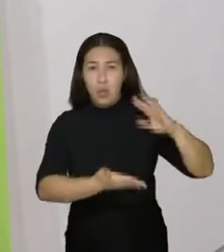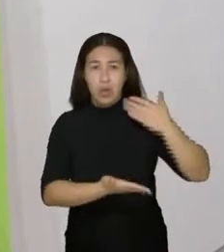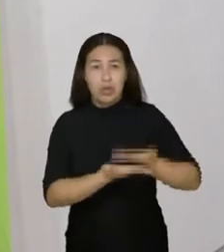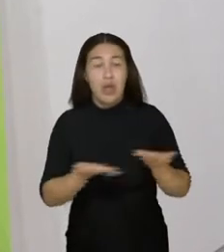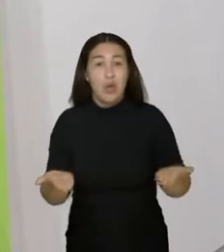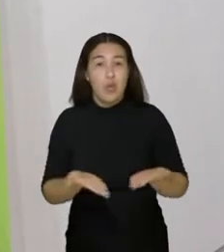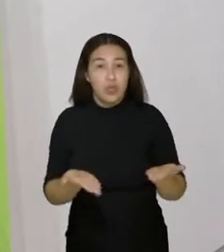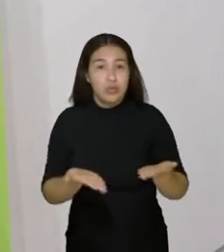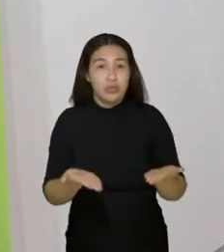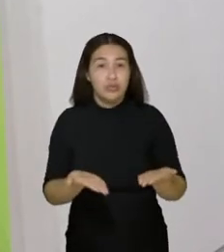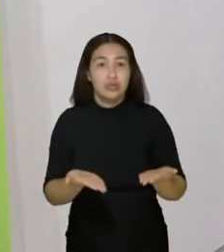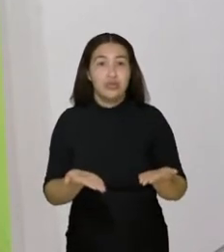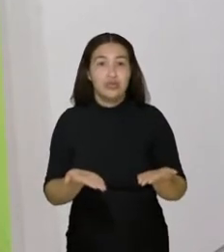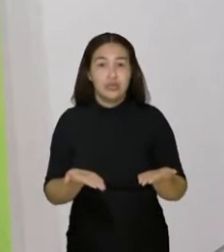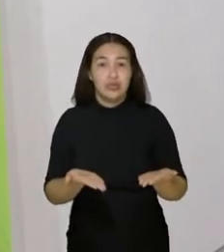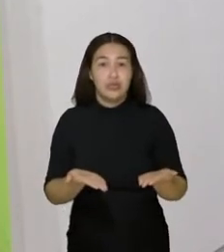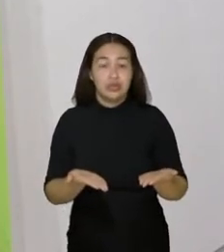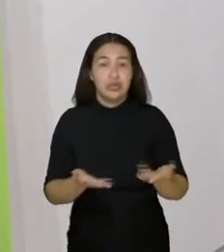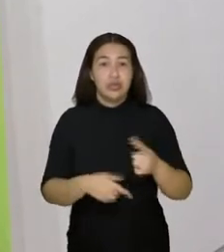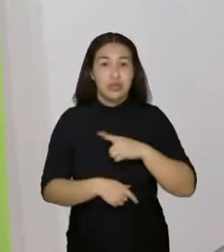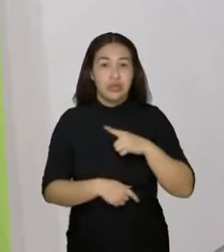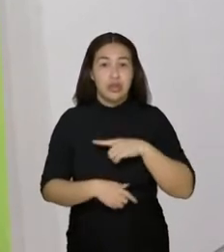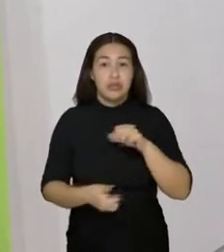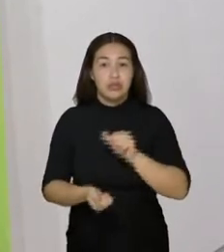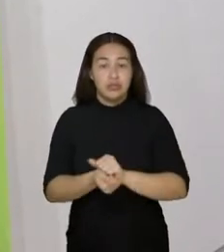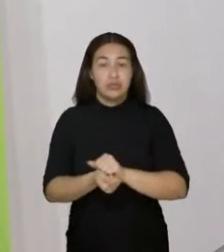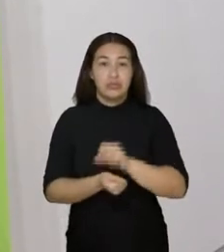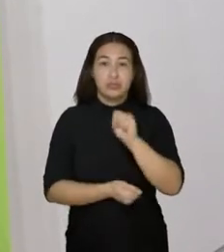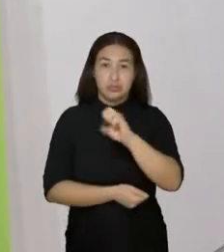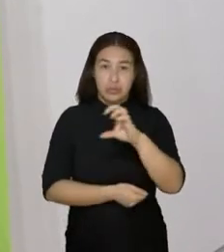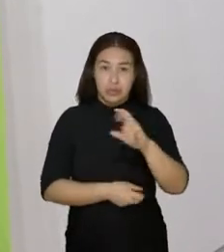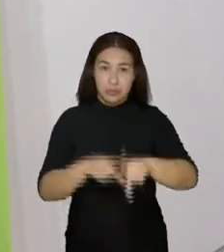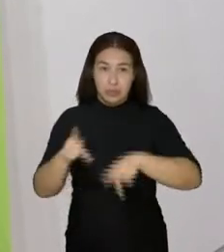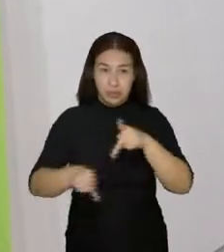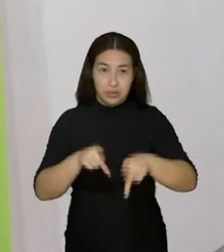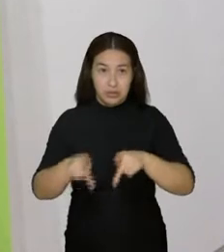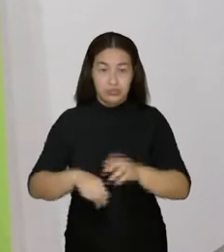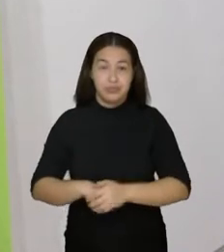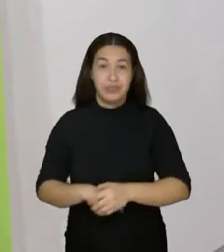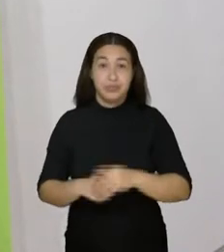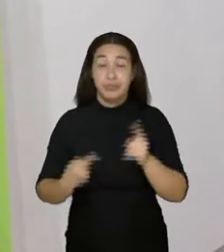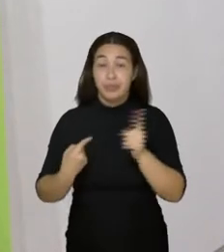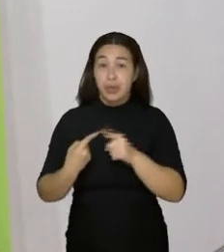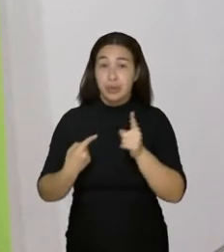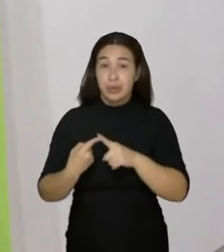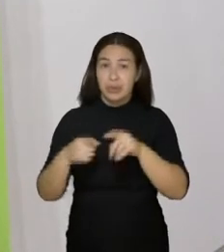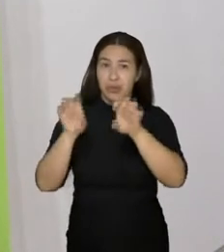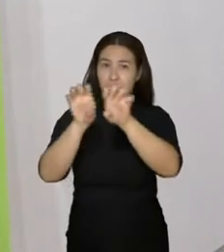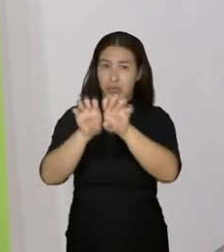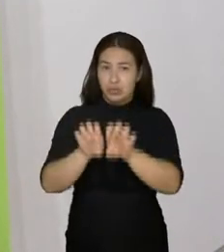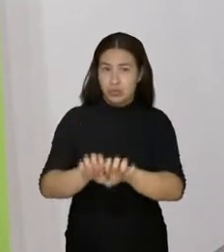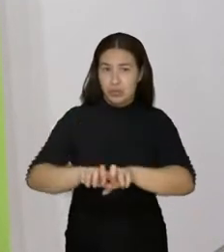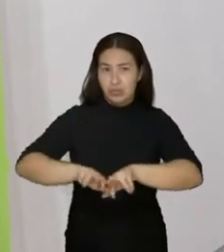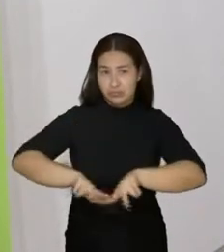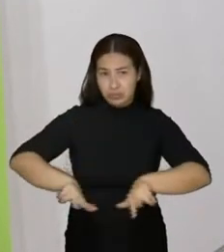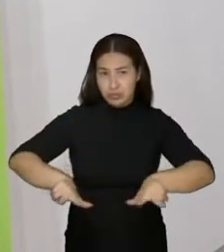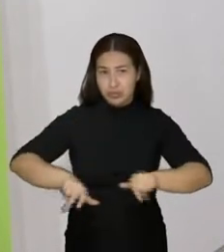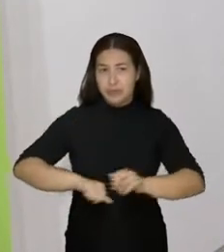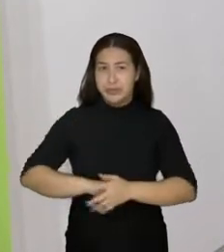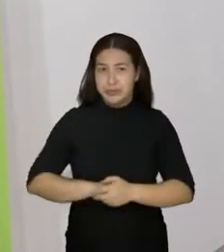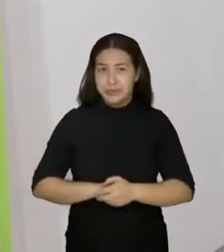candidato conversavamos com os catarinenses primeiro questões estruturais para o nosso